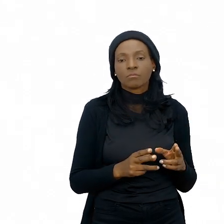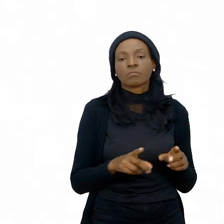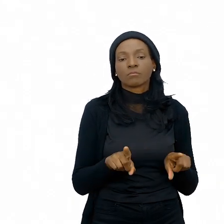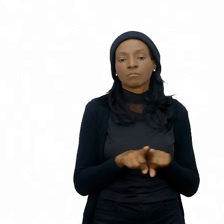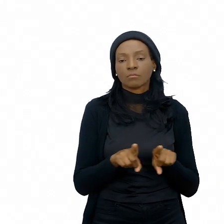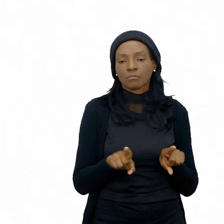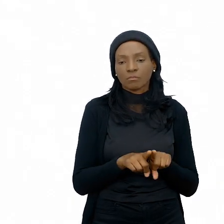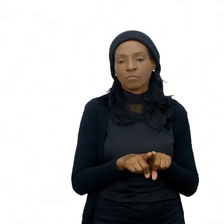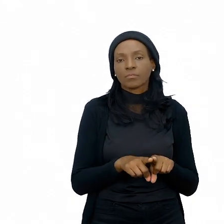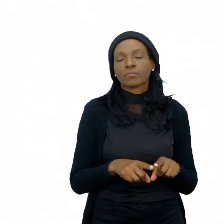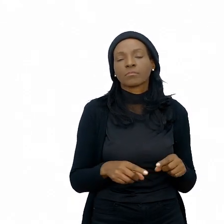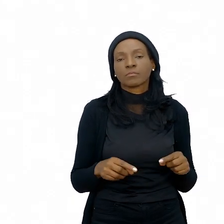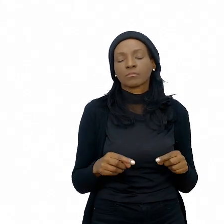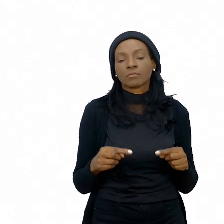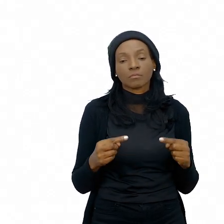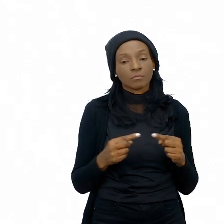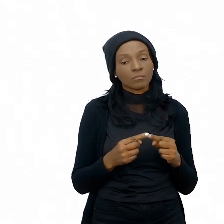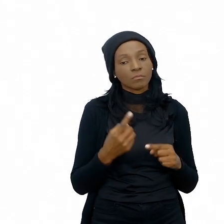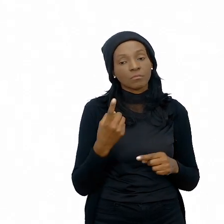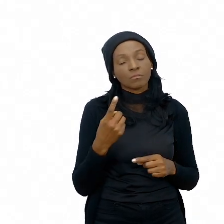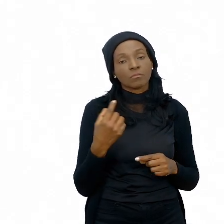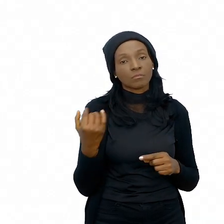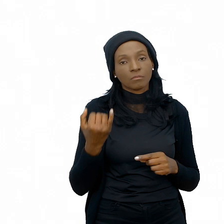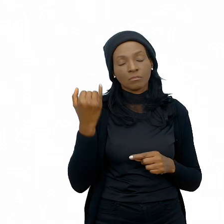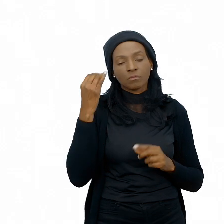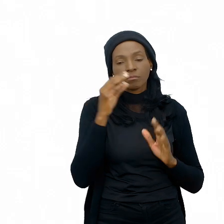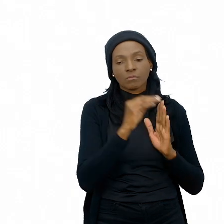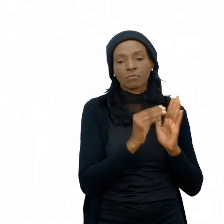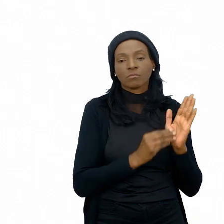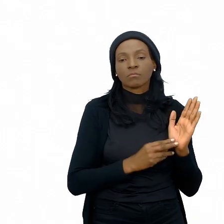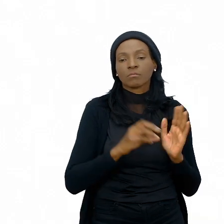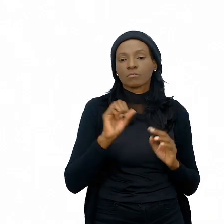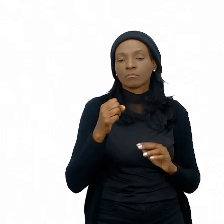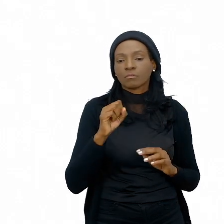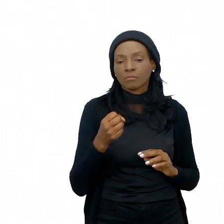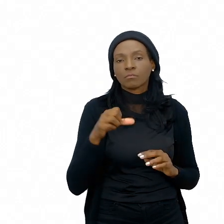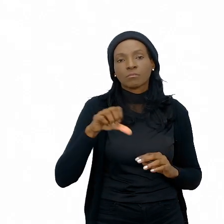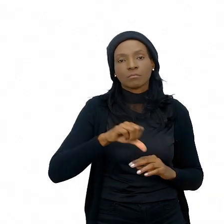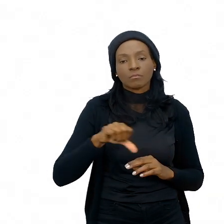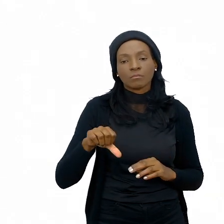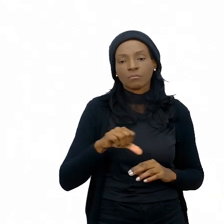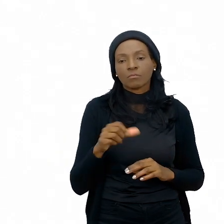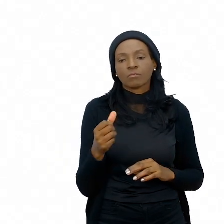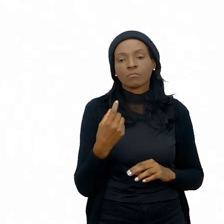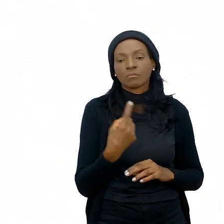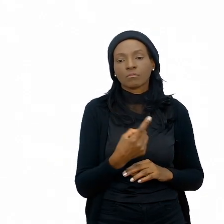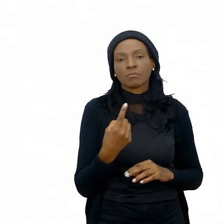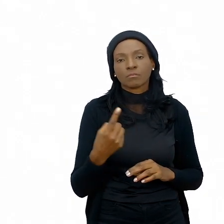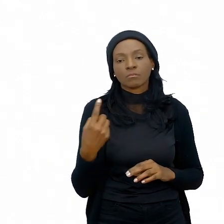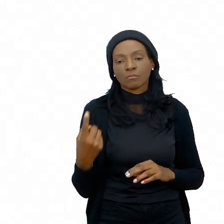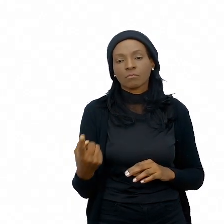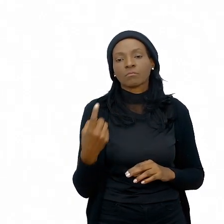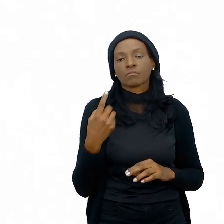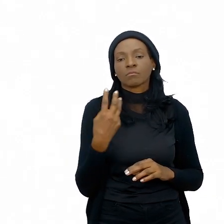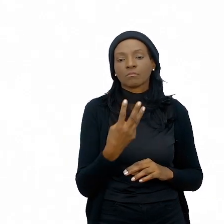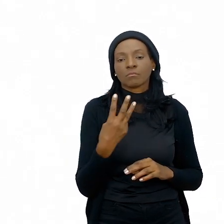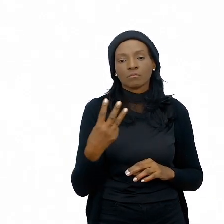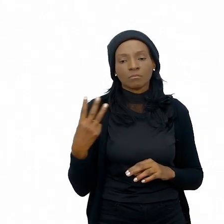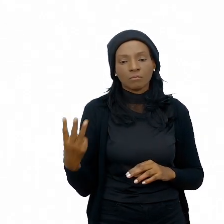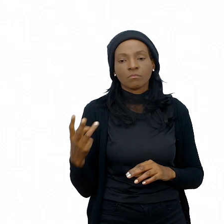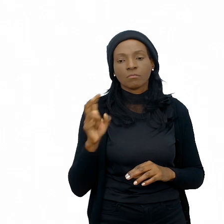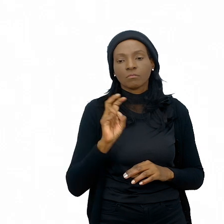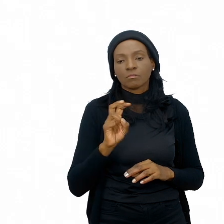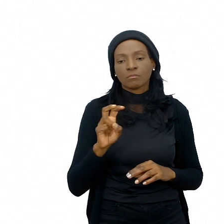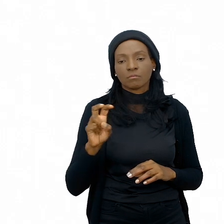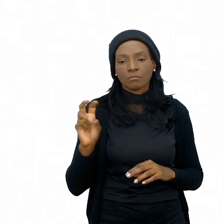também é uma categoria que não pode faltar na lista: 88, 99, 111,